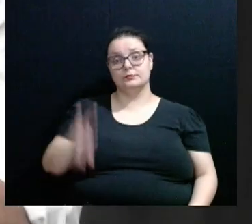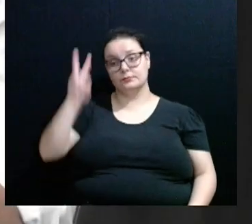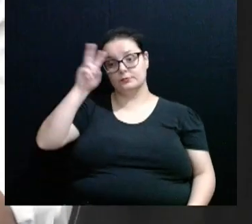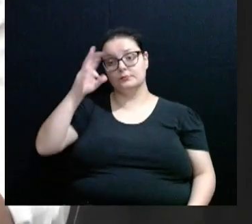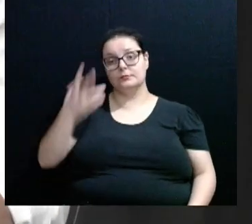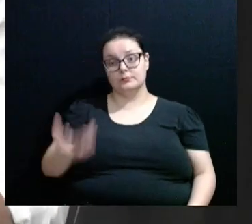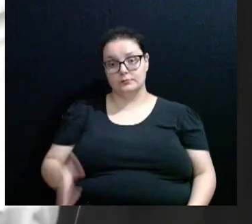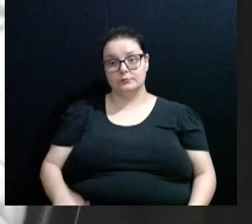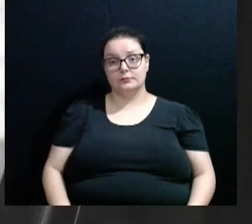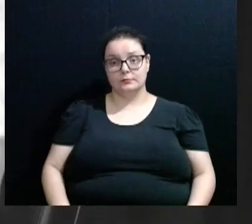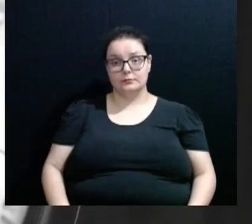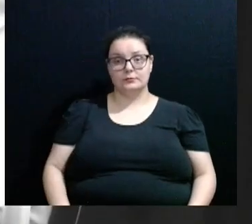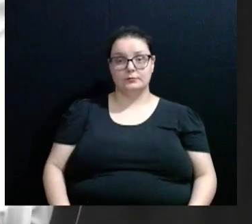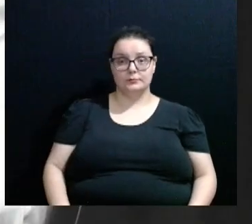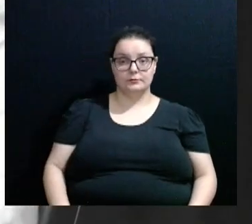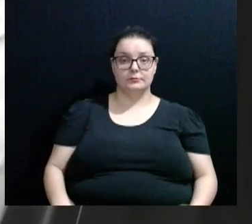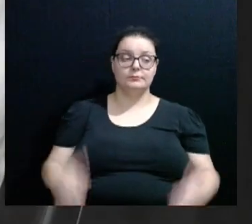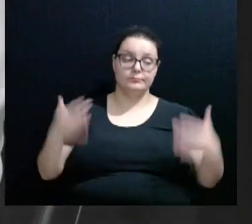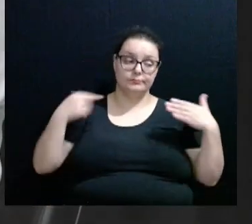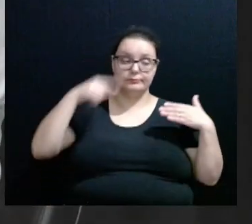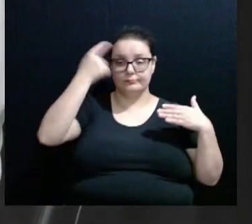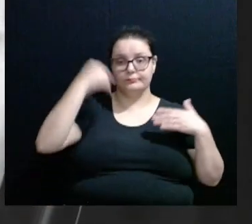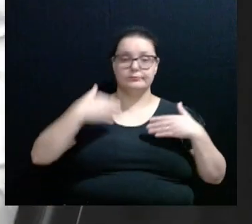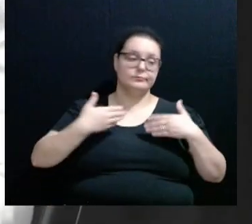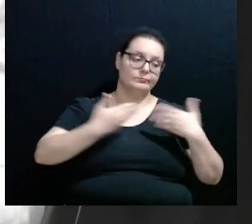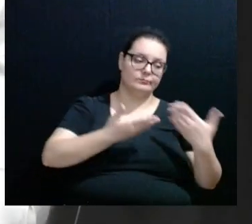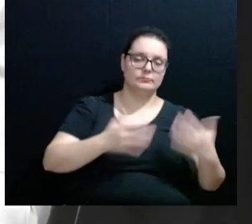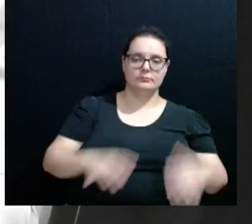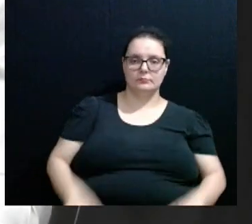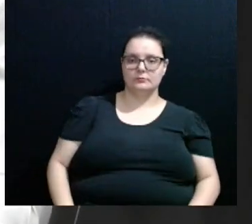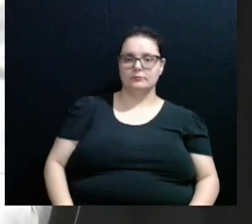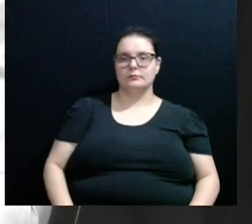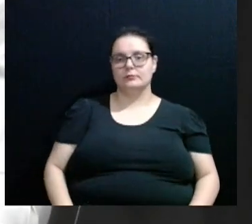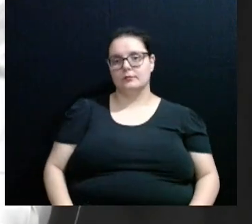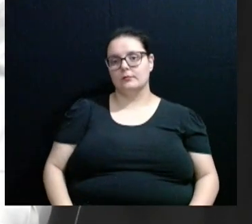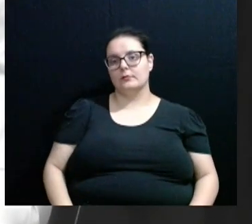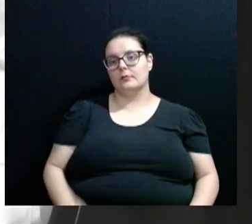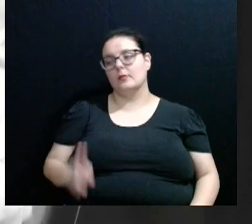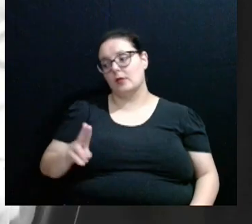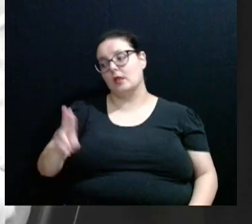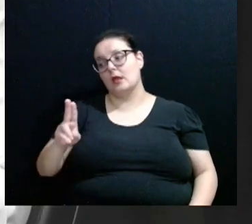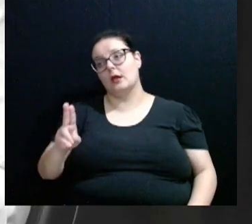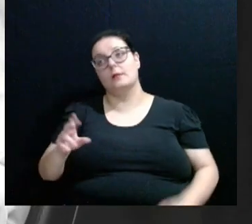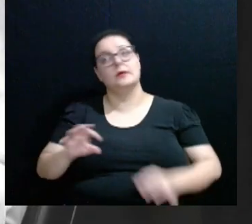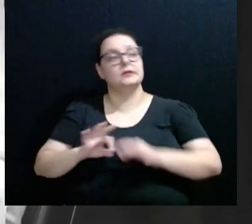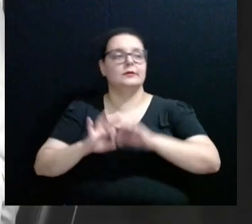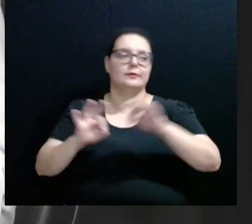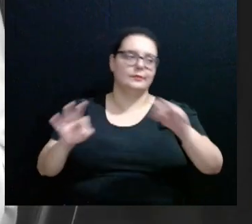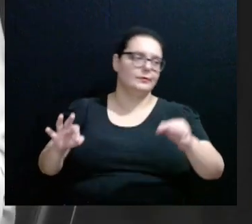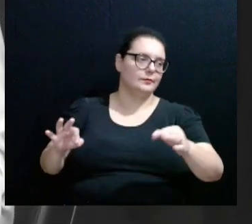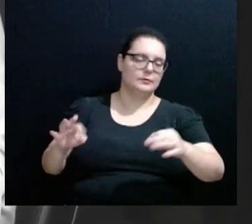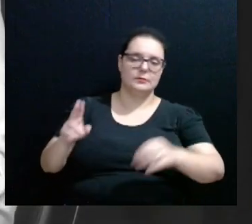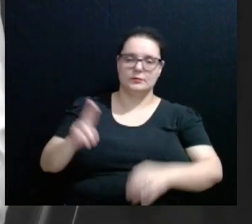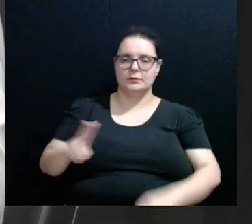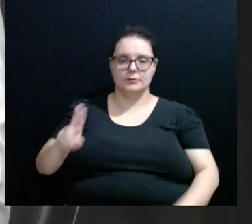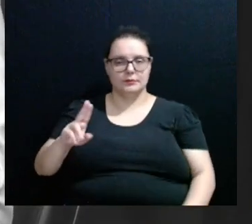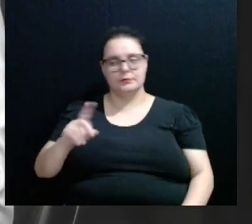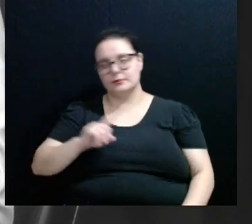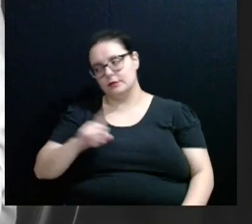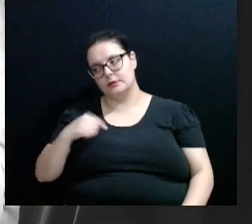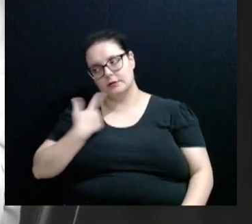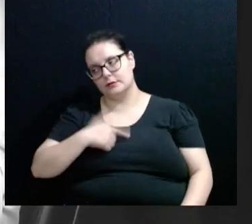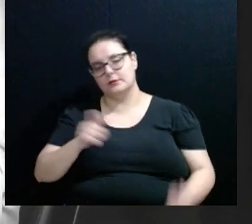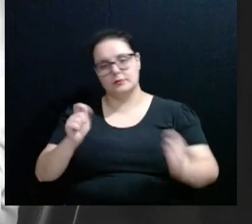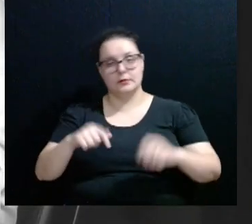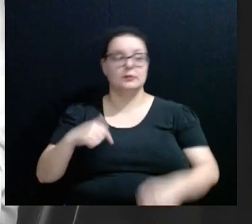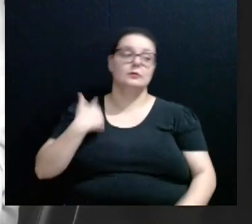auréola de anjo aqui, a gente ia cobrar as universidades, mas está fora da universidade, não é nossa competência. Então a gente falou assim, na nossa cidade isso não vai